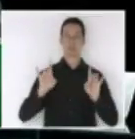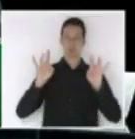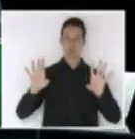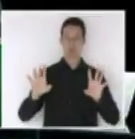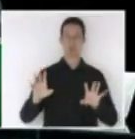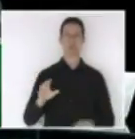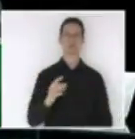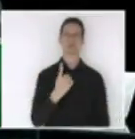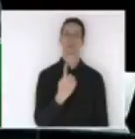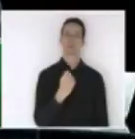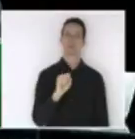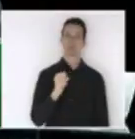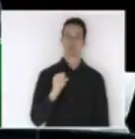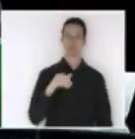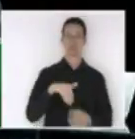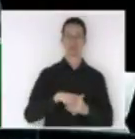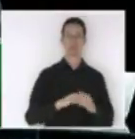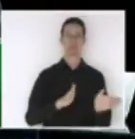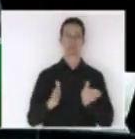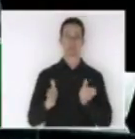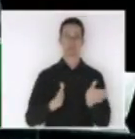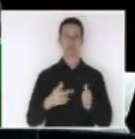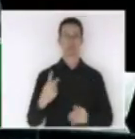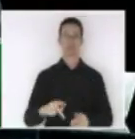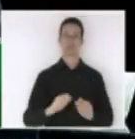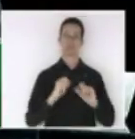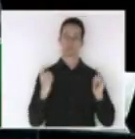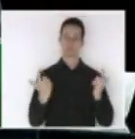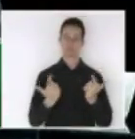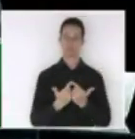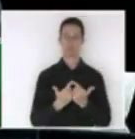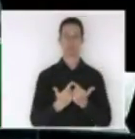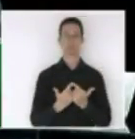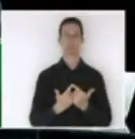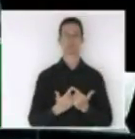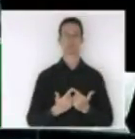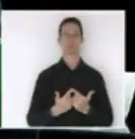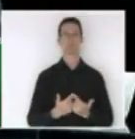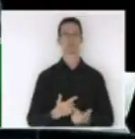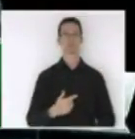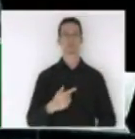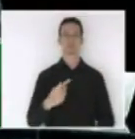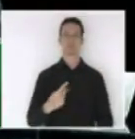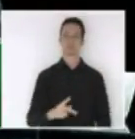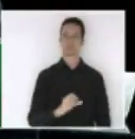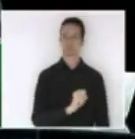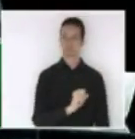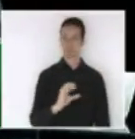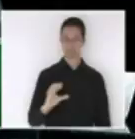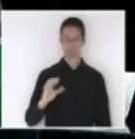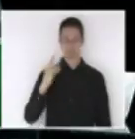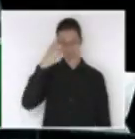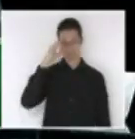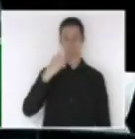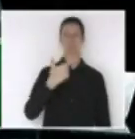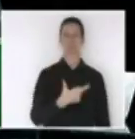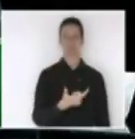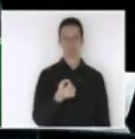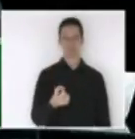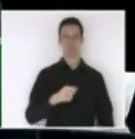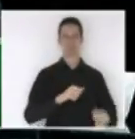18ª legislatura da Assembleia Legislativa do Estado de Santa Catarina, realizada em 20 de setembro de